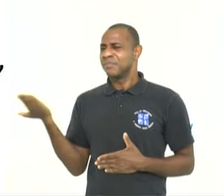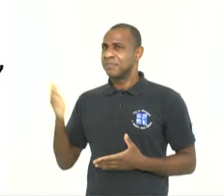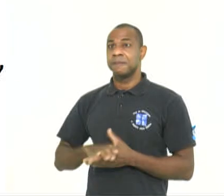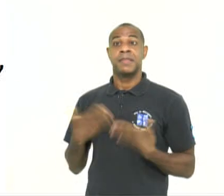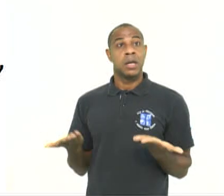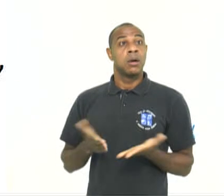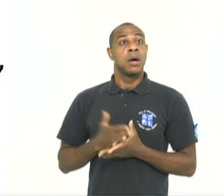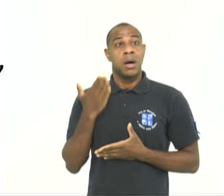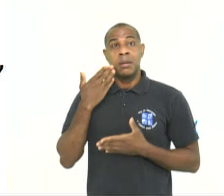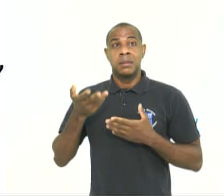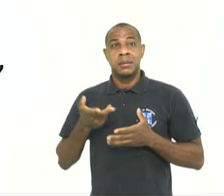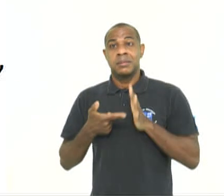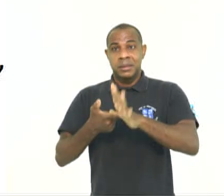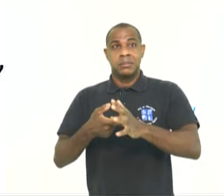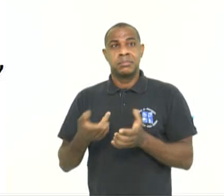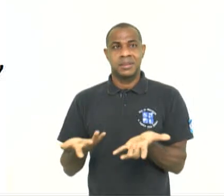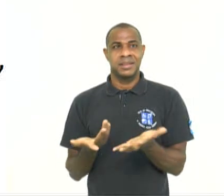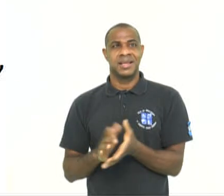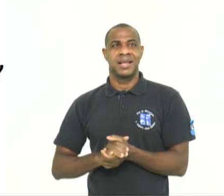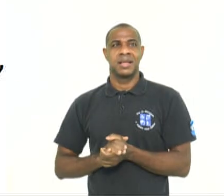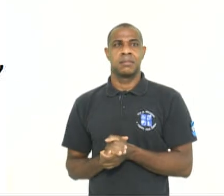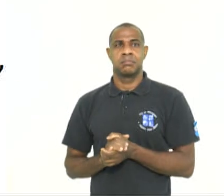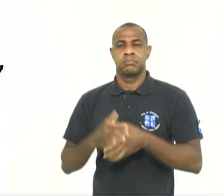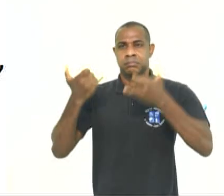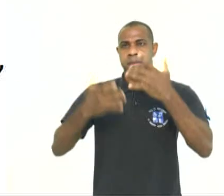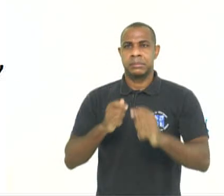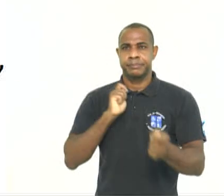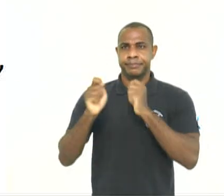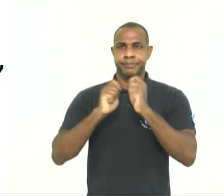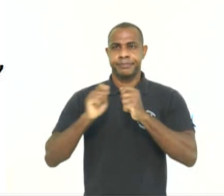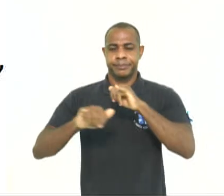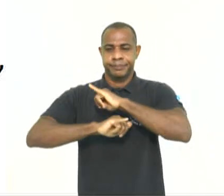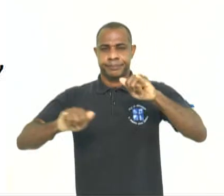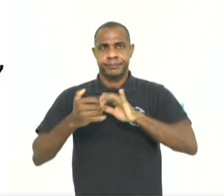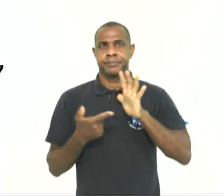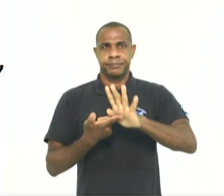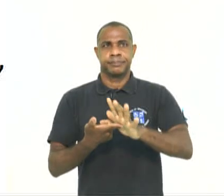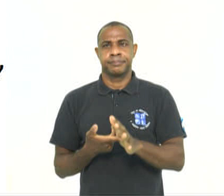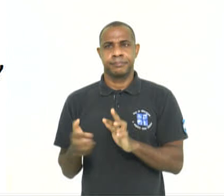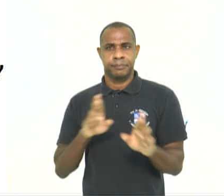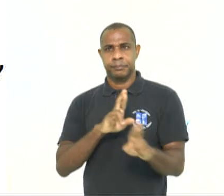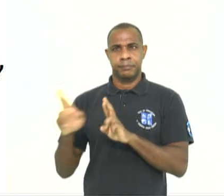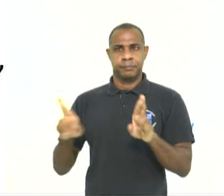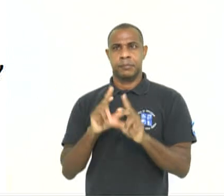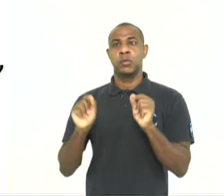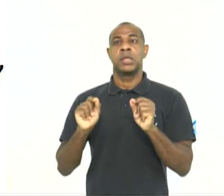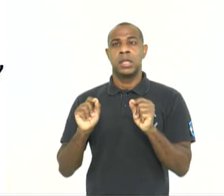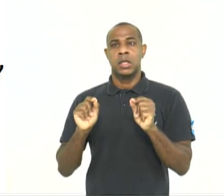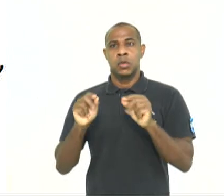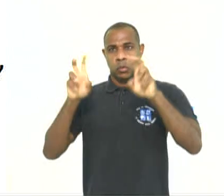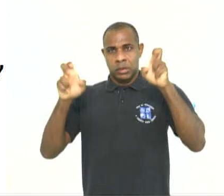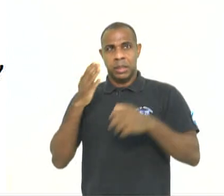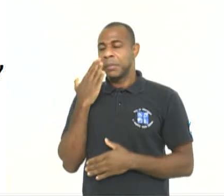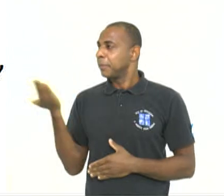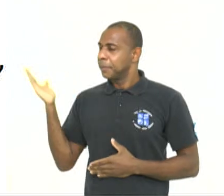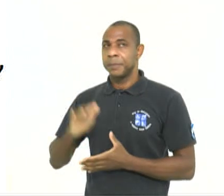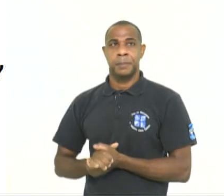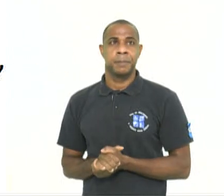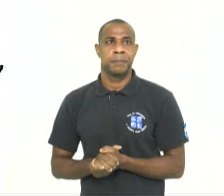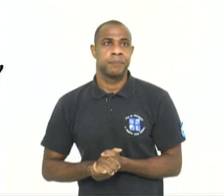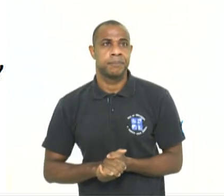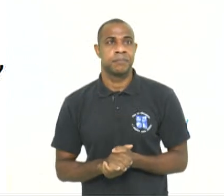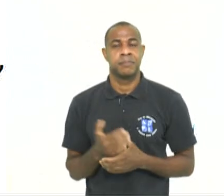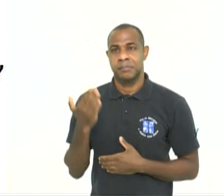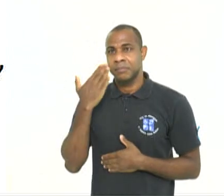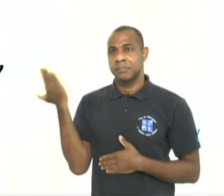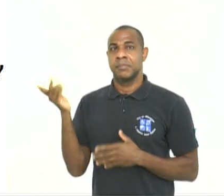sempre eu trago para vocês aquela reportagem, uma reportagem assim relacionada com o tema que a gente vai ver. E a questão do tecido hematopoético tem tudo a